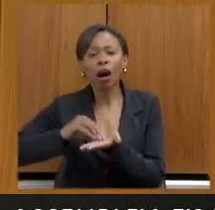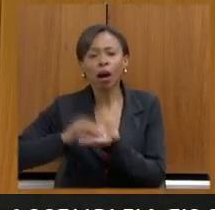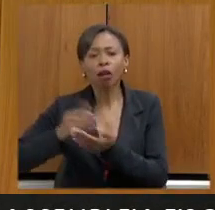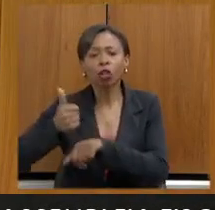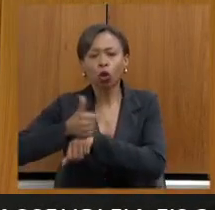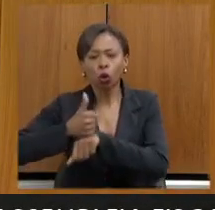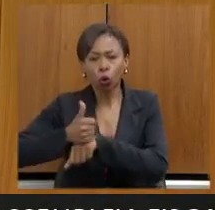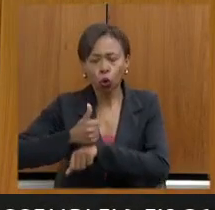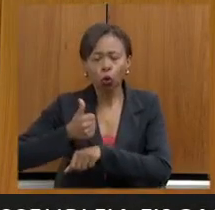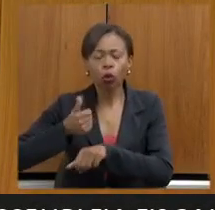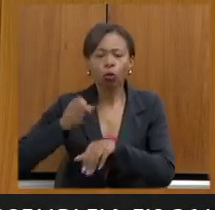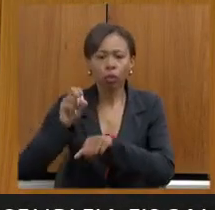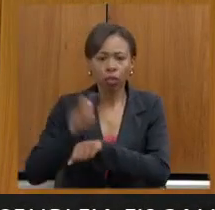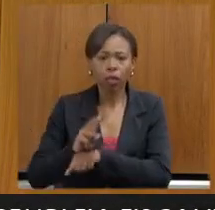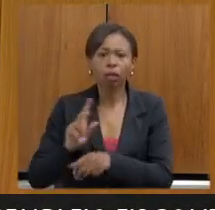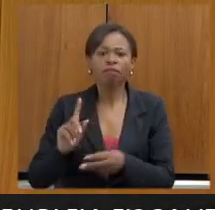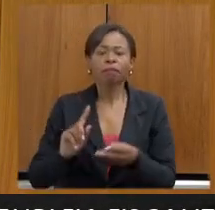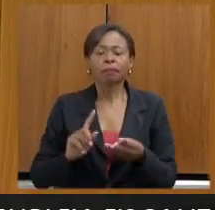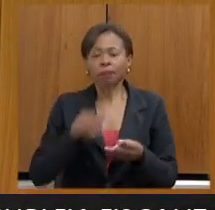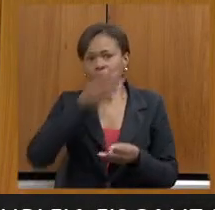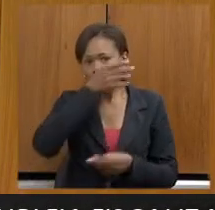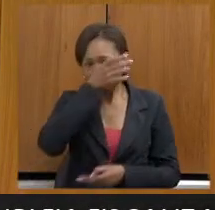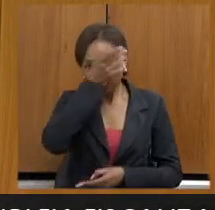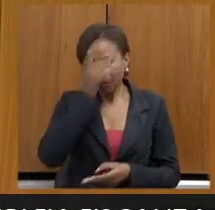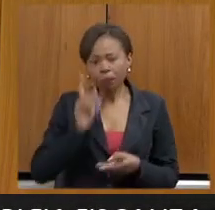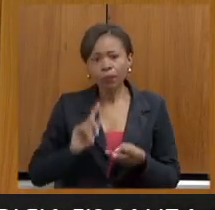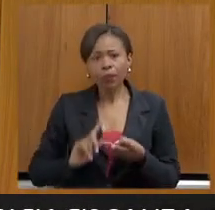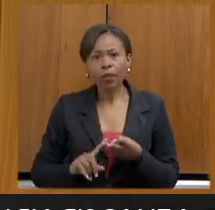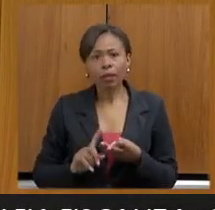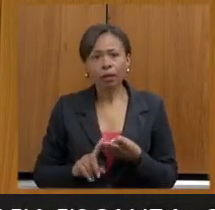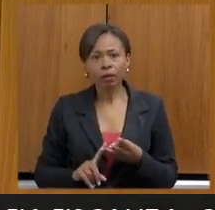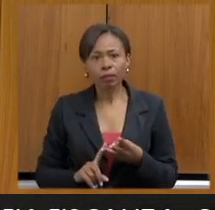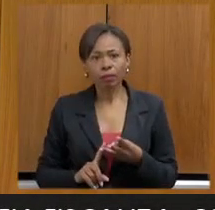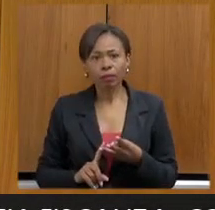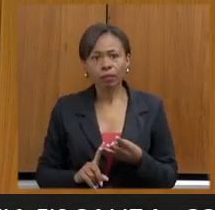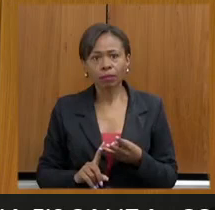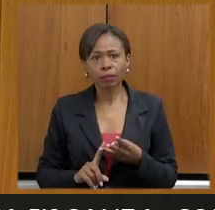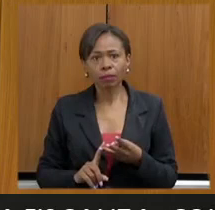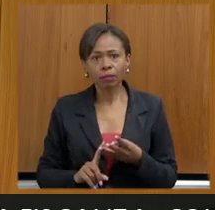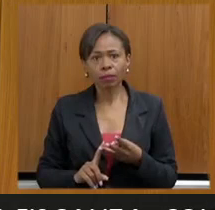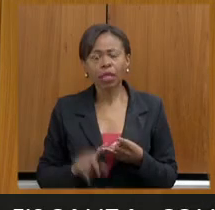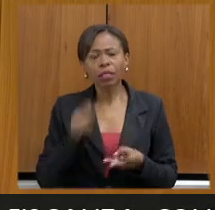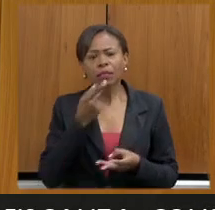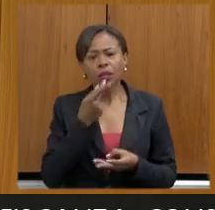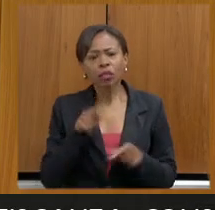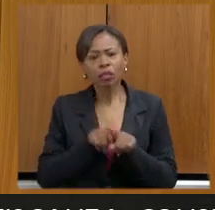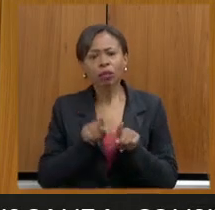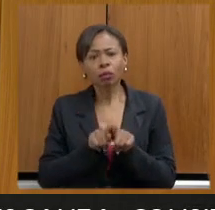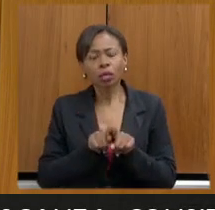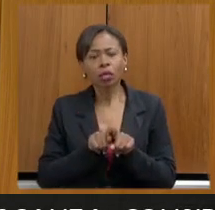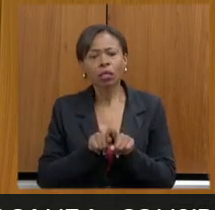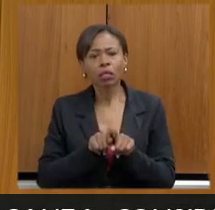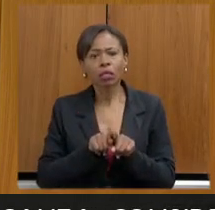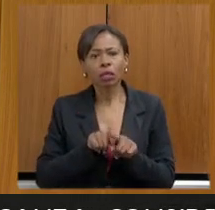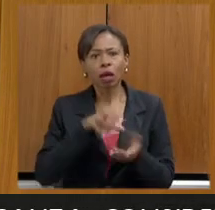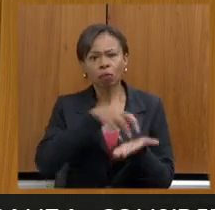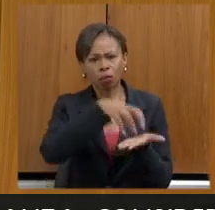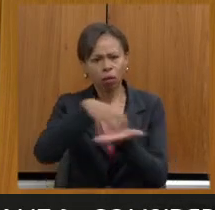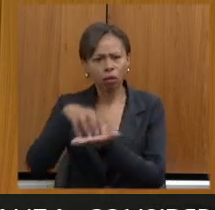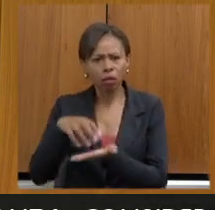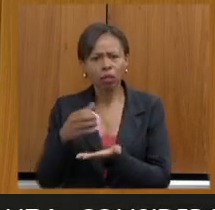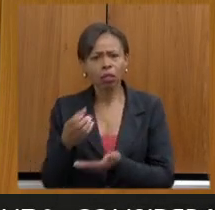atrelei né não tendo. 15 precisamente a Thriller Quando o senhor fala em instalação de novas invasões estavam criando